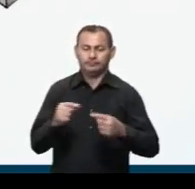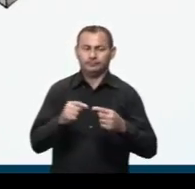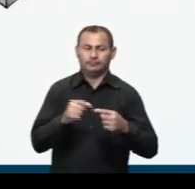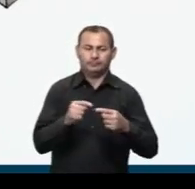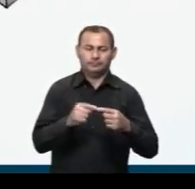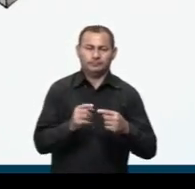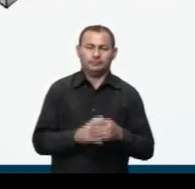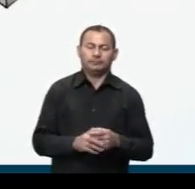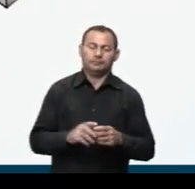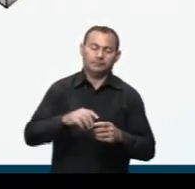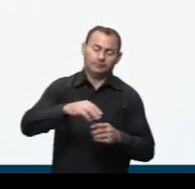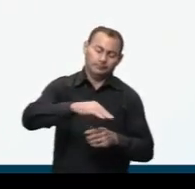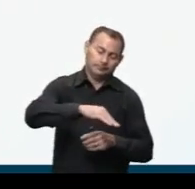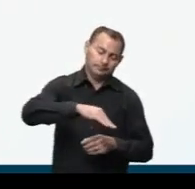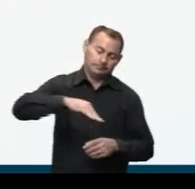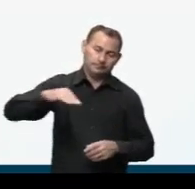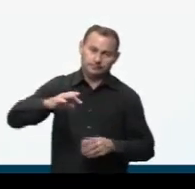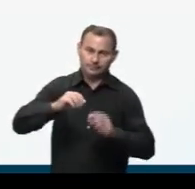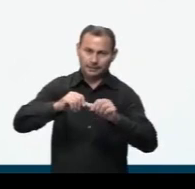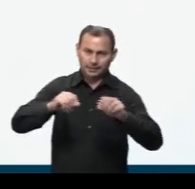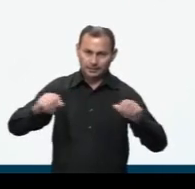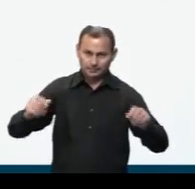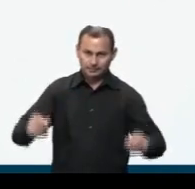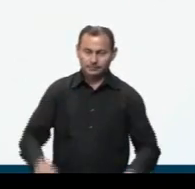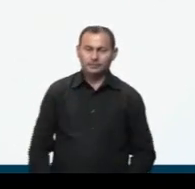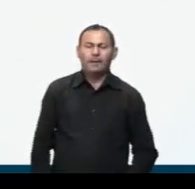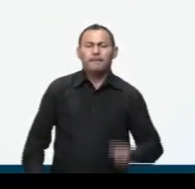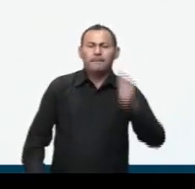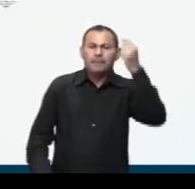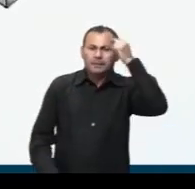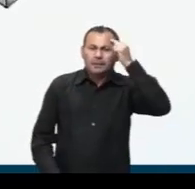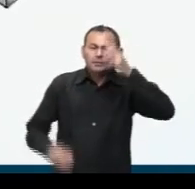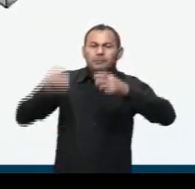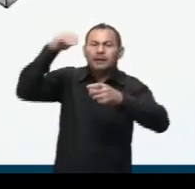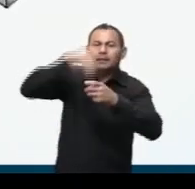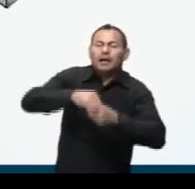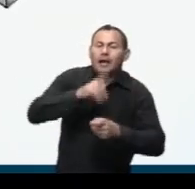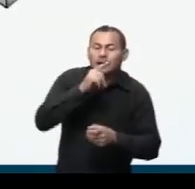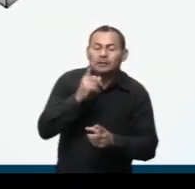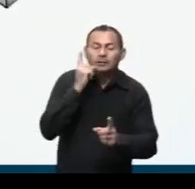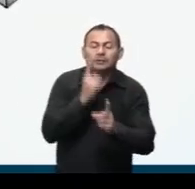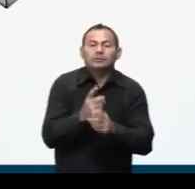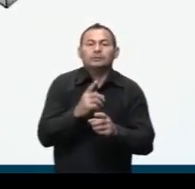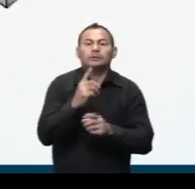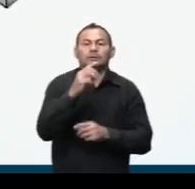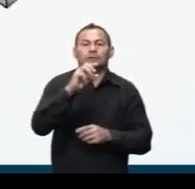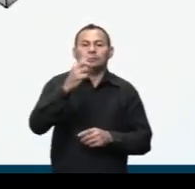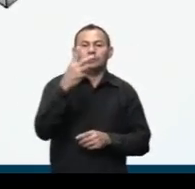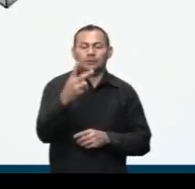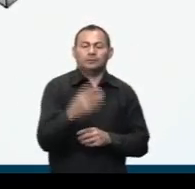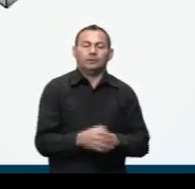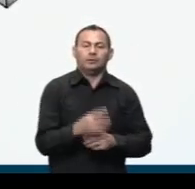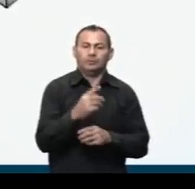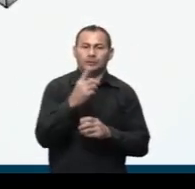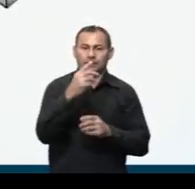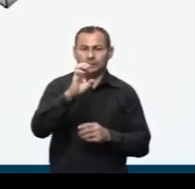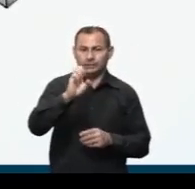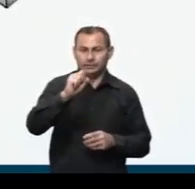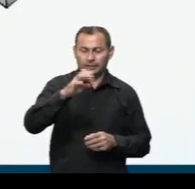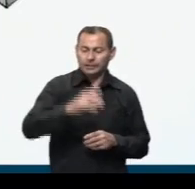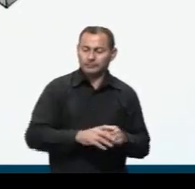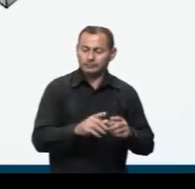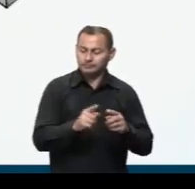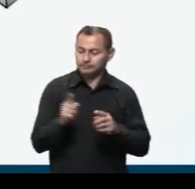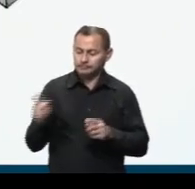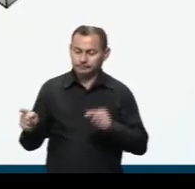com a declividade do nosso terreno. Vamos supor que aqui no meio dele eu quero alocar 2 estacas. Então, eu tenho uma estaca aqui, uma